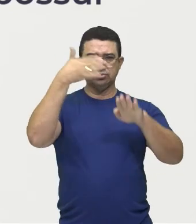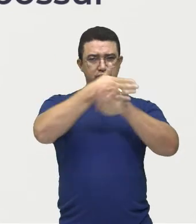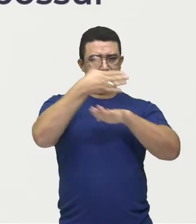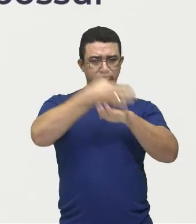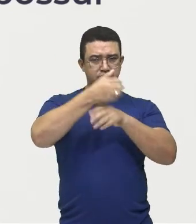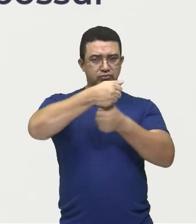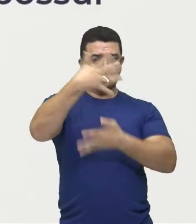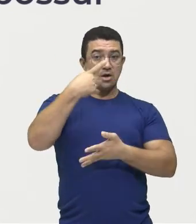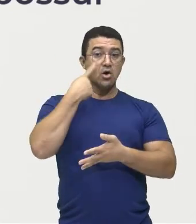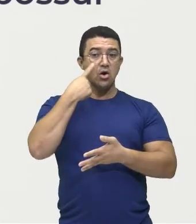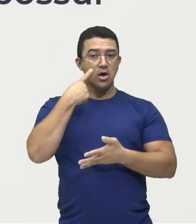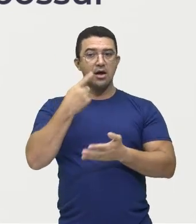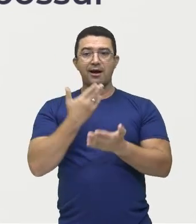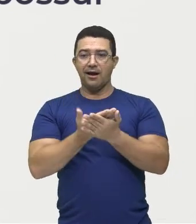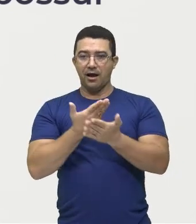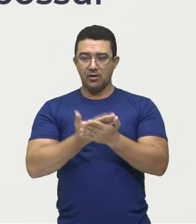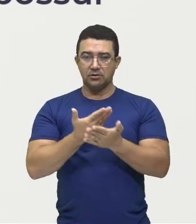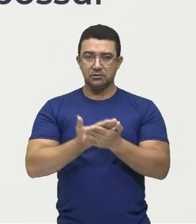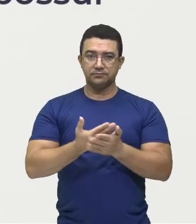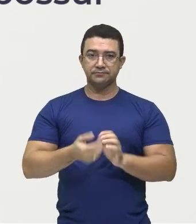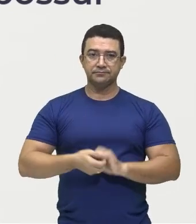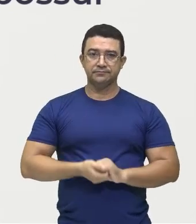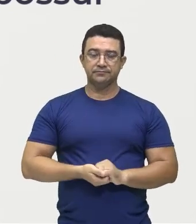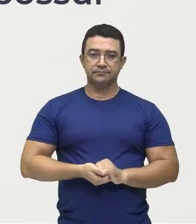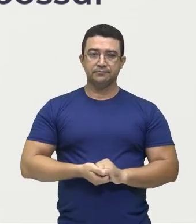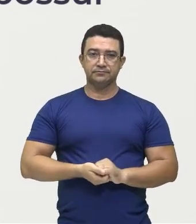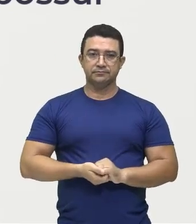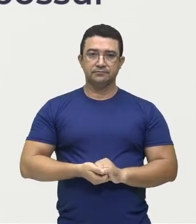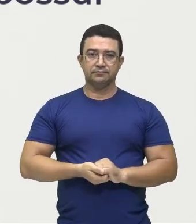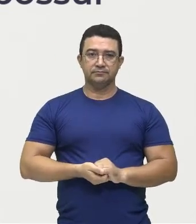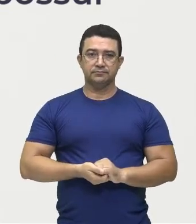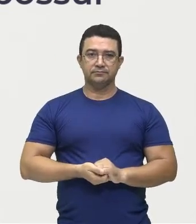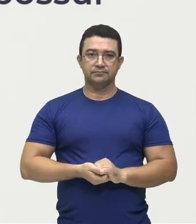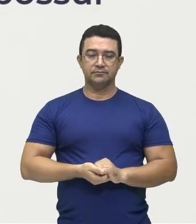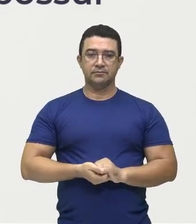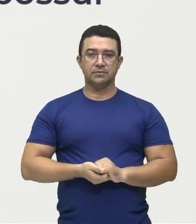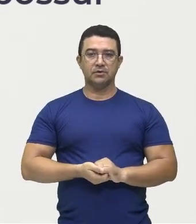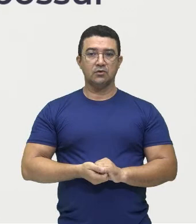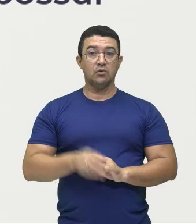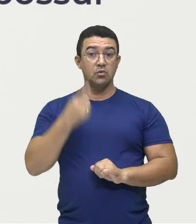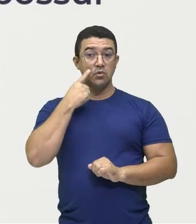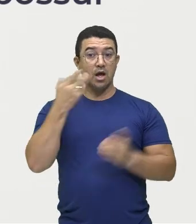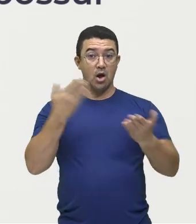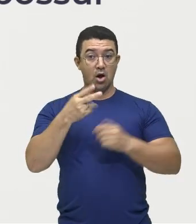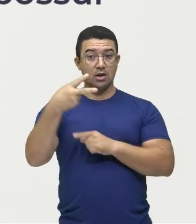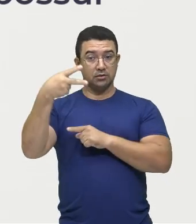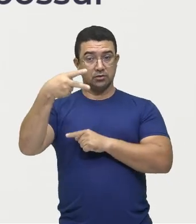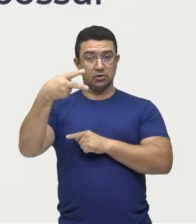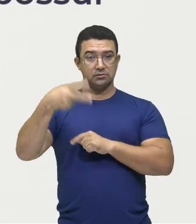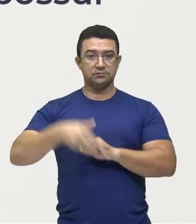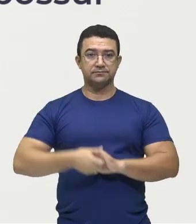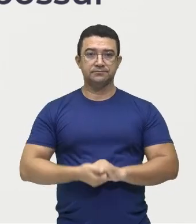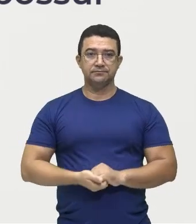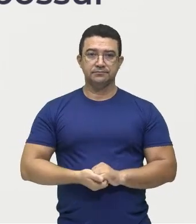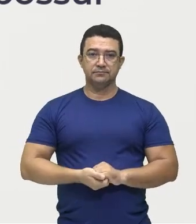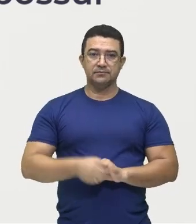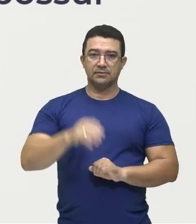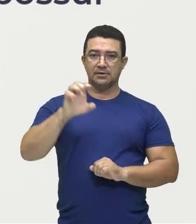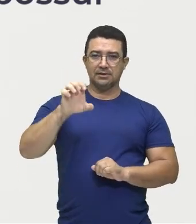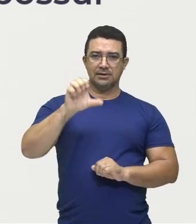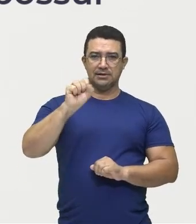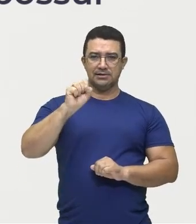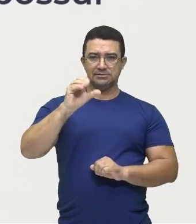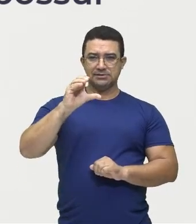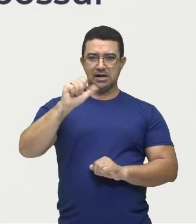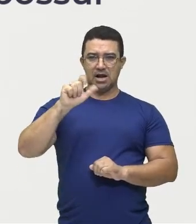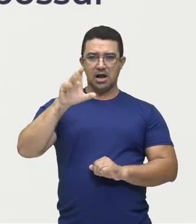assistindo a nossa aula, tá? Então vejam, vamos analisar aqui a questão de número 2, o item 2.